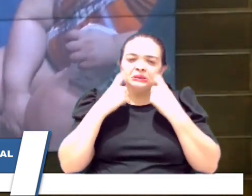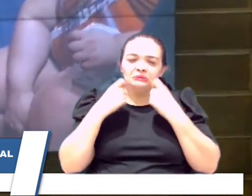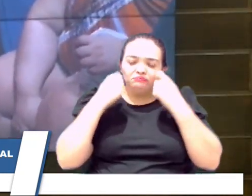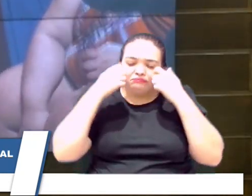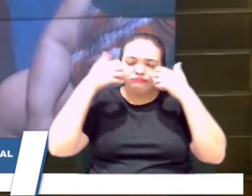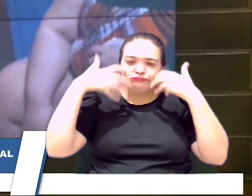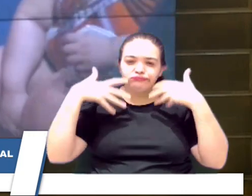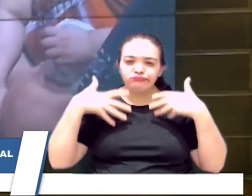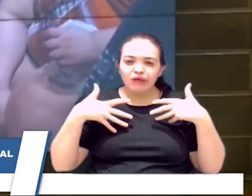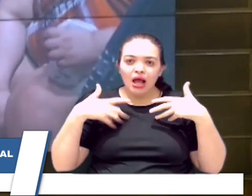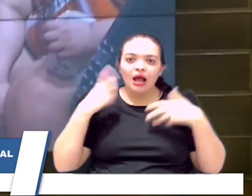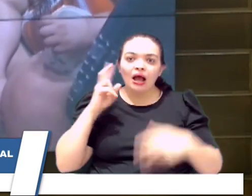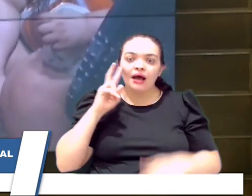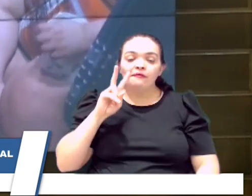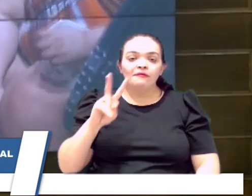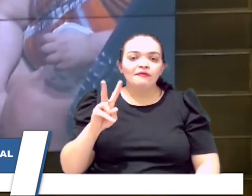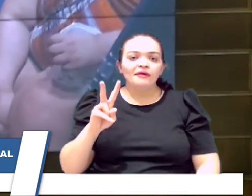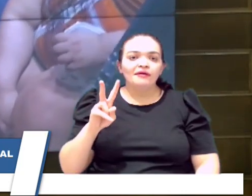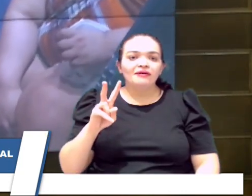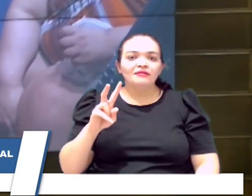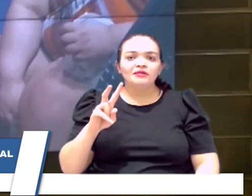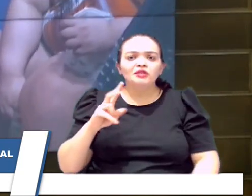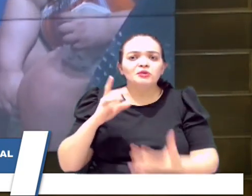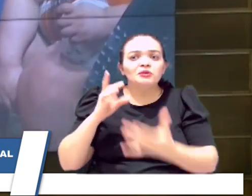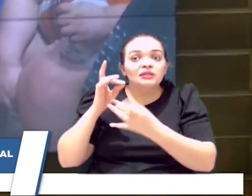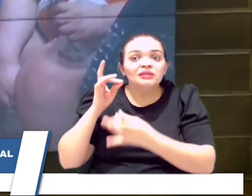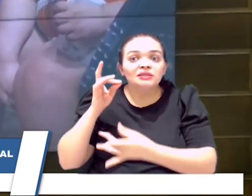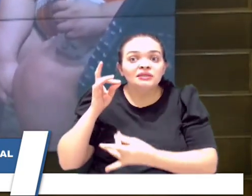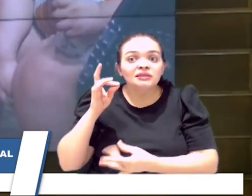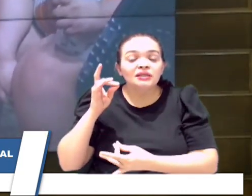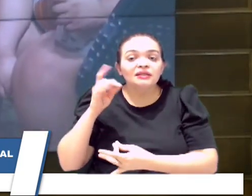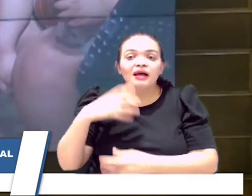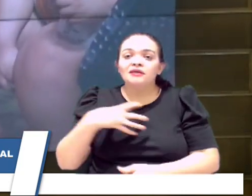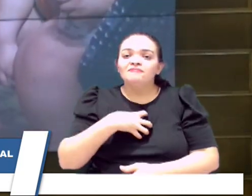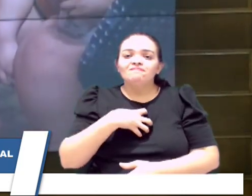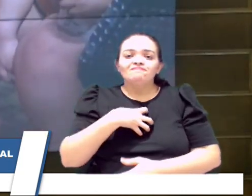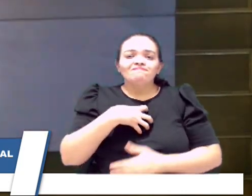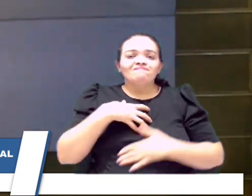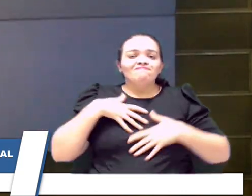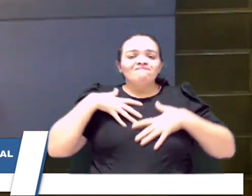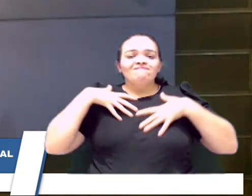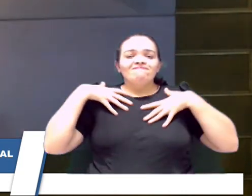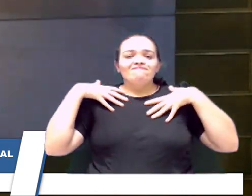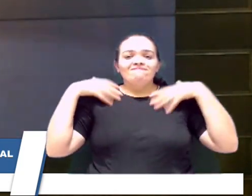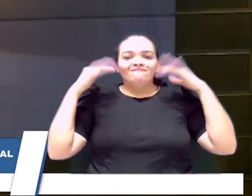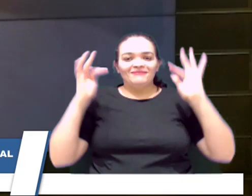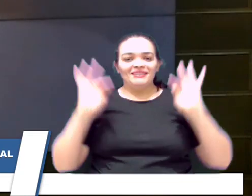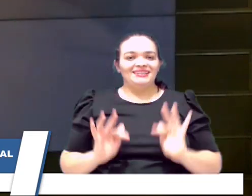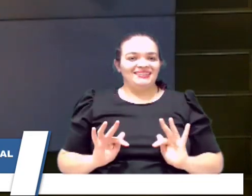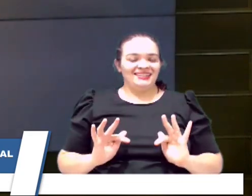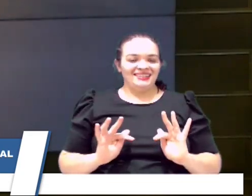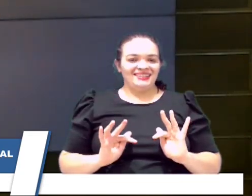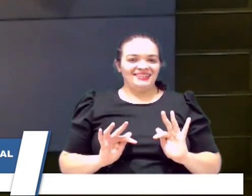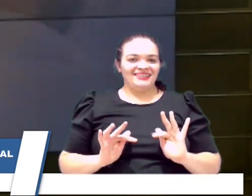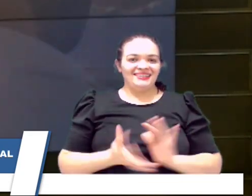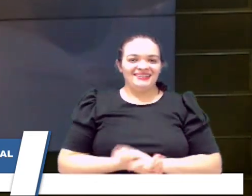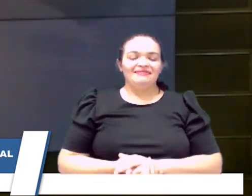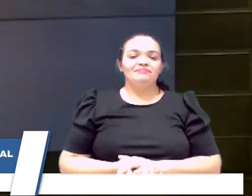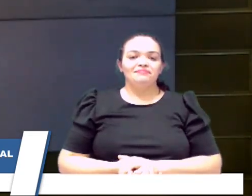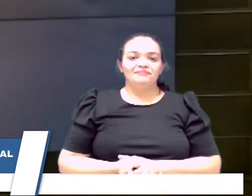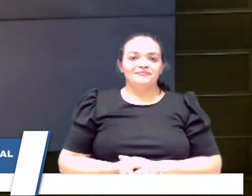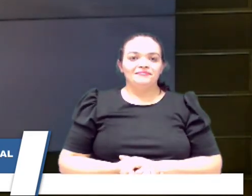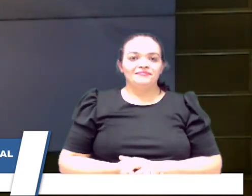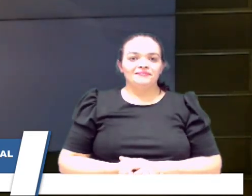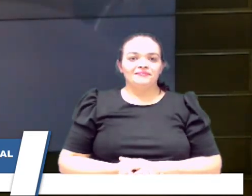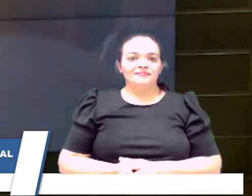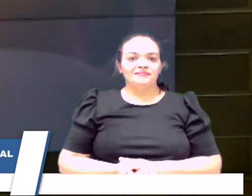Hoje de ver essas coisinhas que a Maiara faz, nossa, meu coração enche de alegria, né?